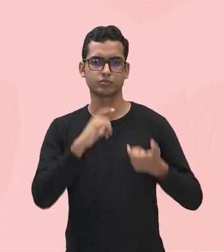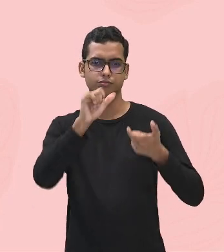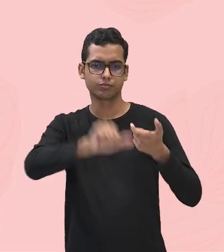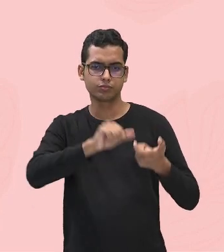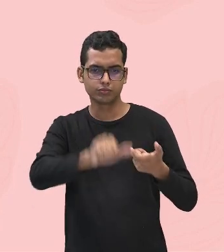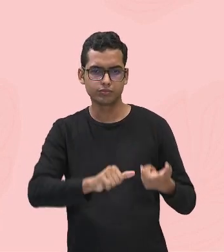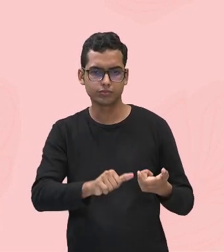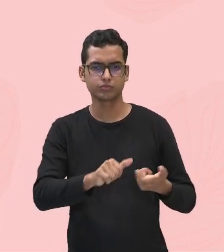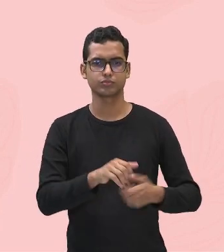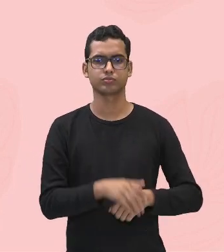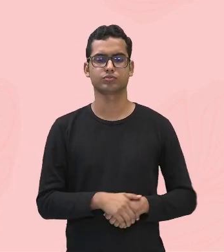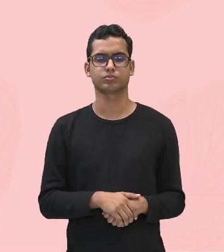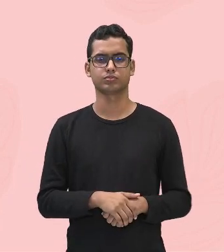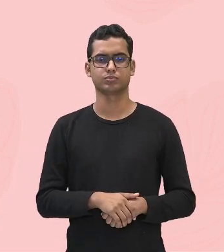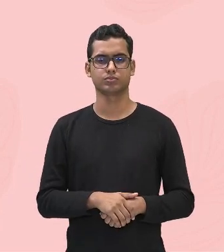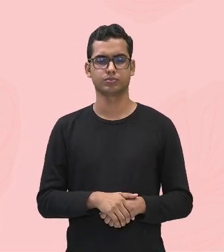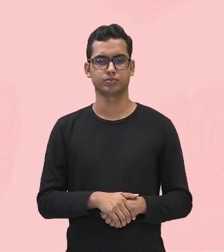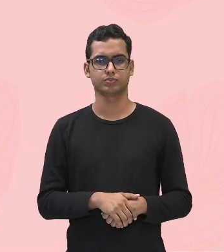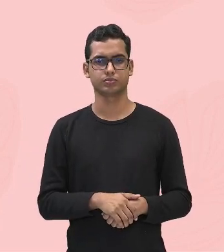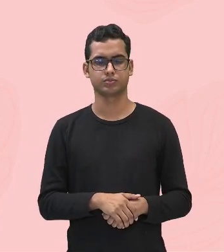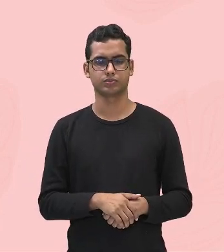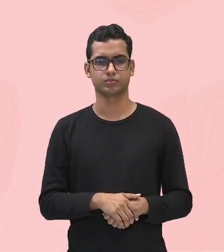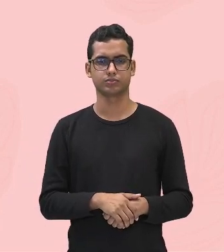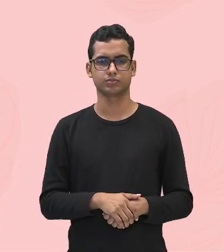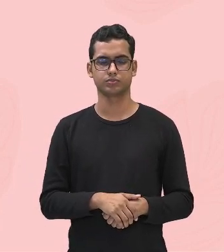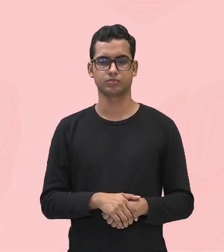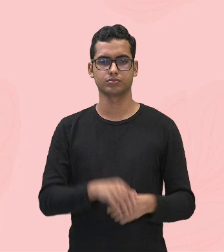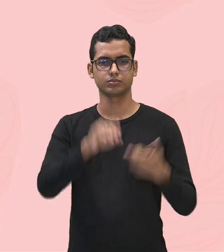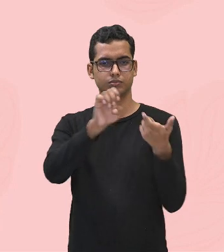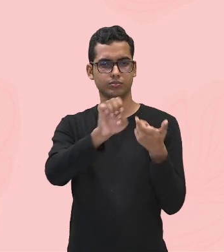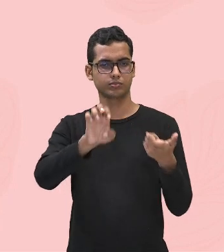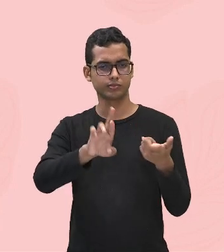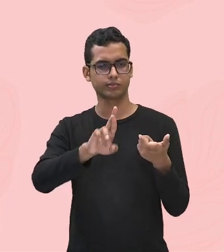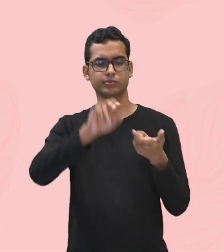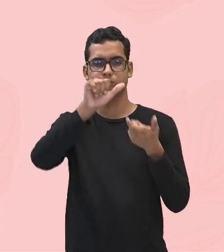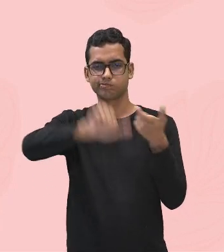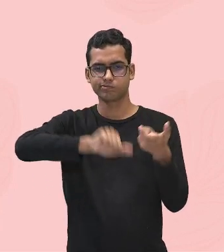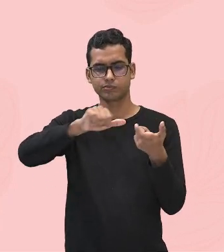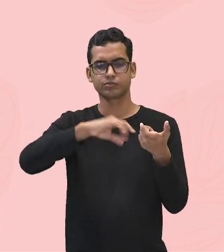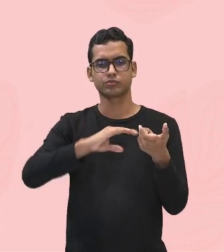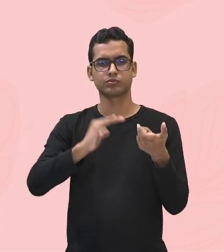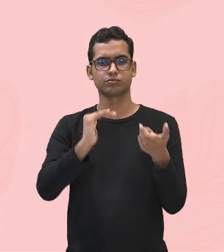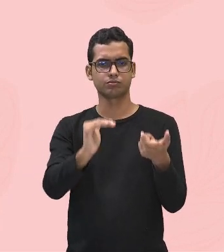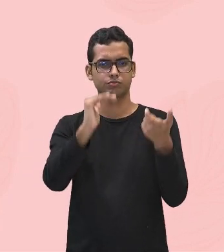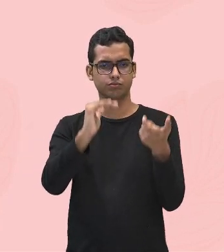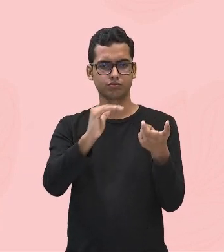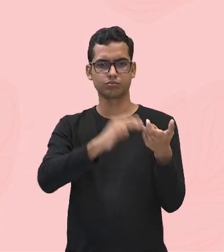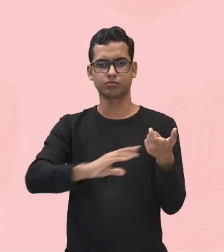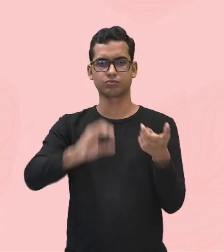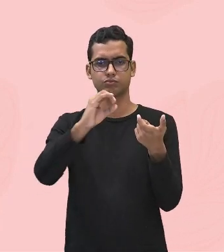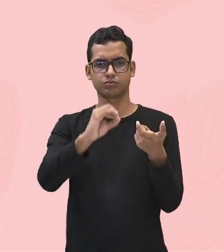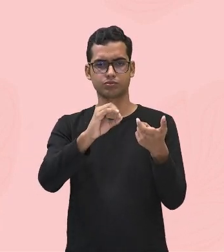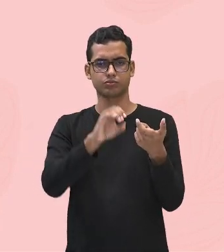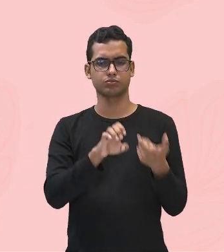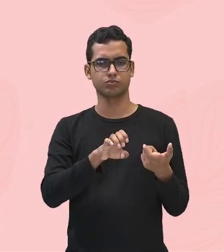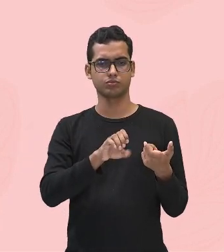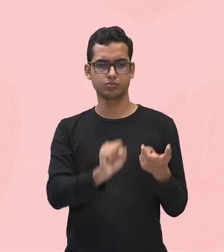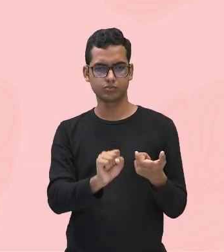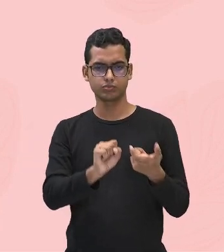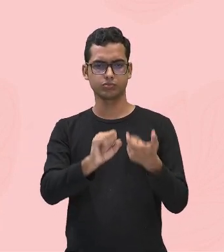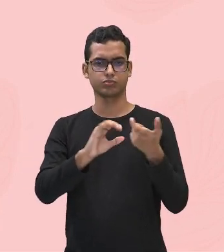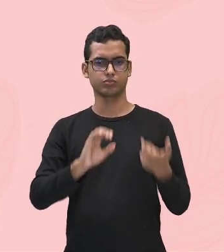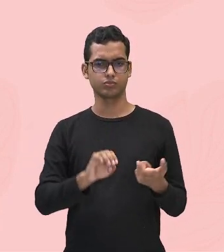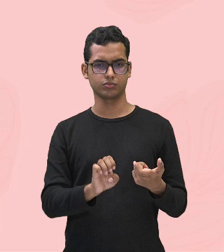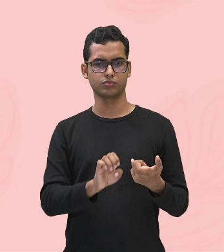as terminações, as desinências que nós acabamos de verificar na tabelinha. Então, yo bebo, tu